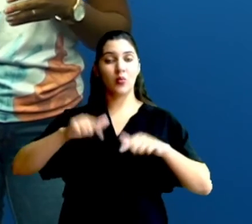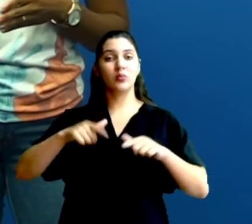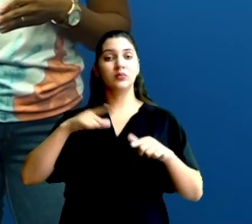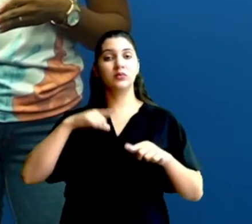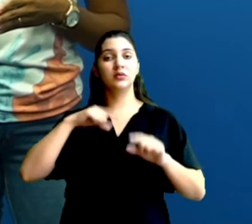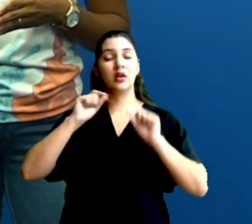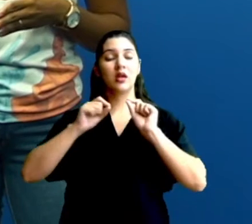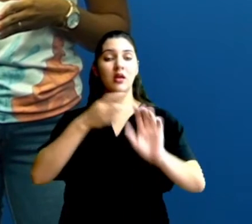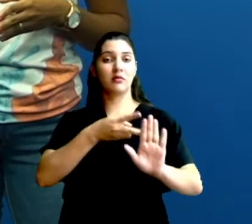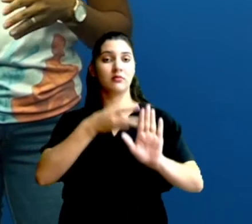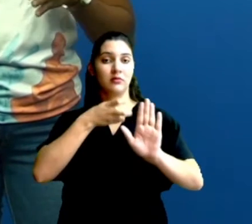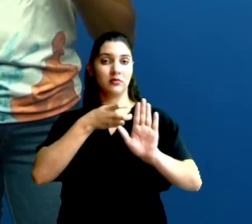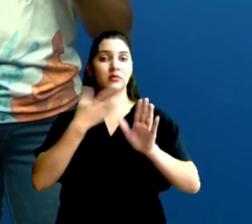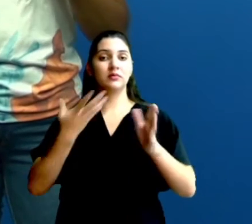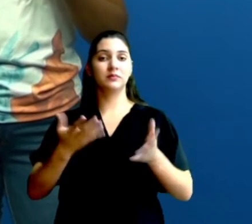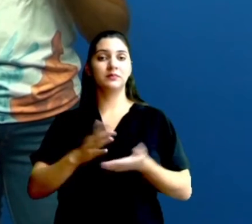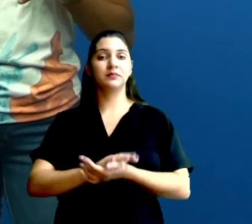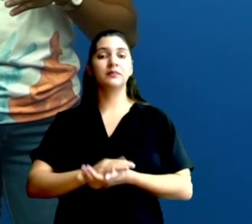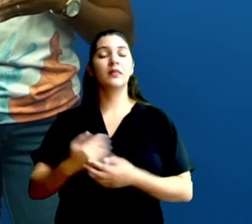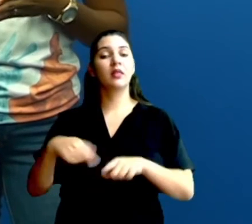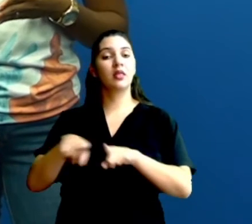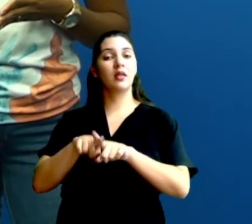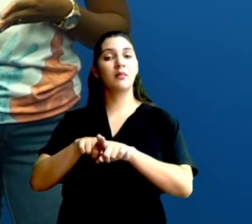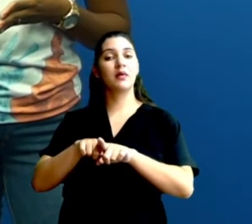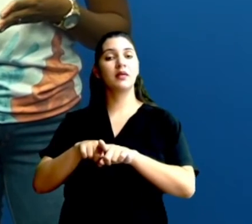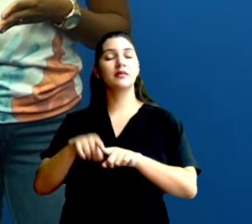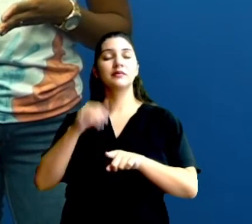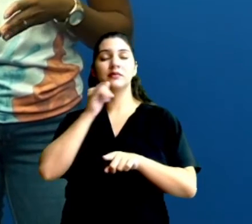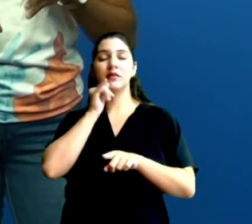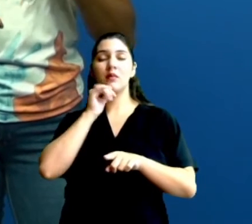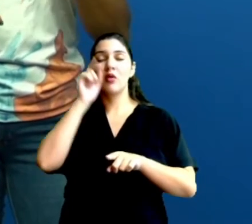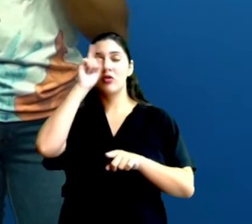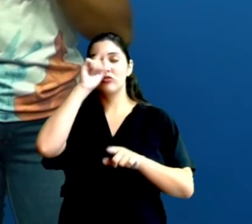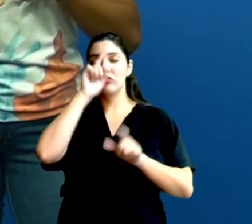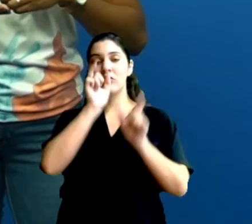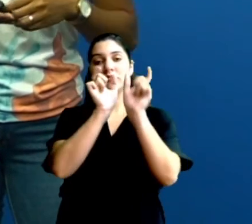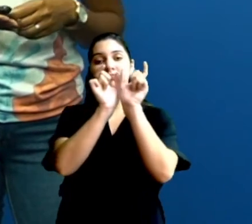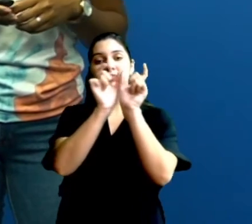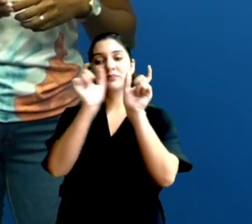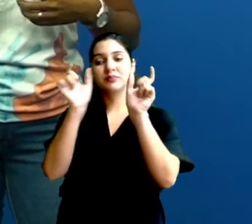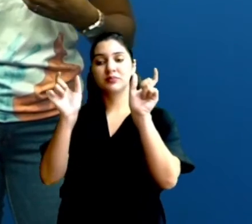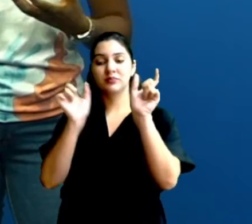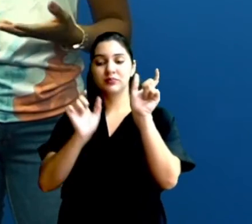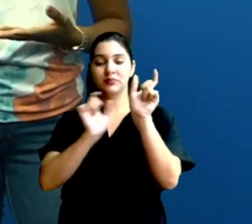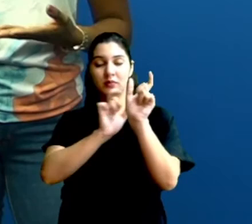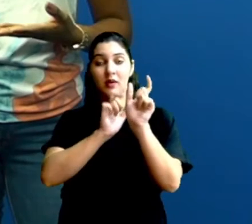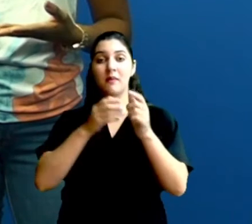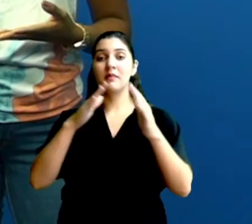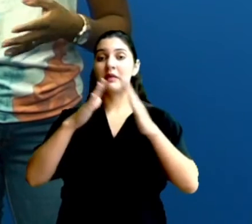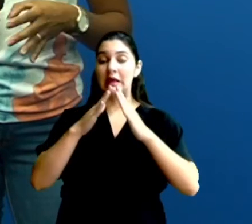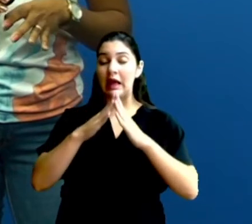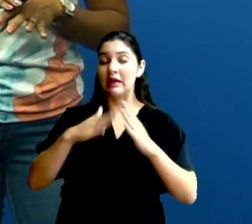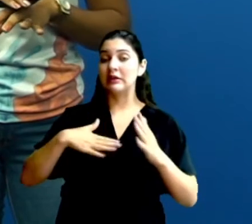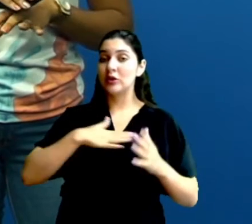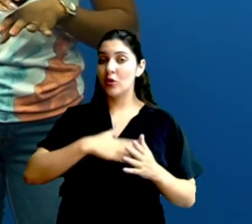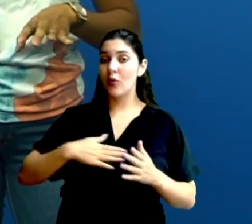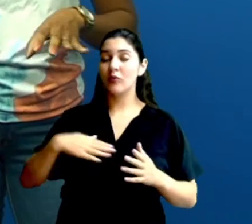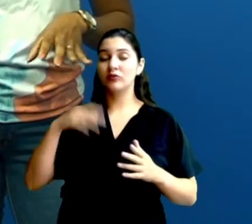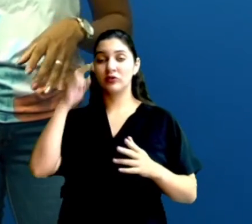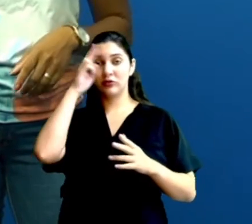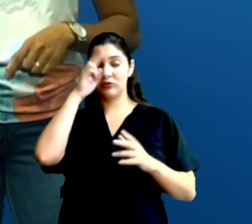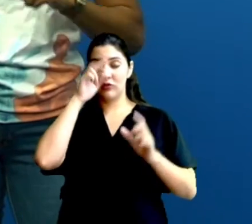está a conotação. E também histórias em quadrinhos. Então, para você aí de casa que gosta de histórias em quadrinhos, então,